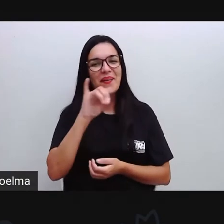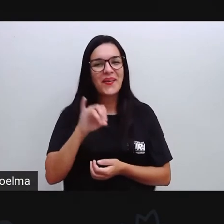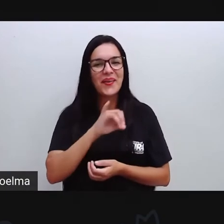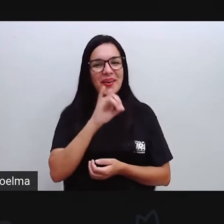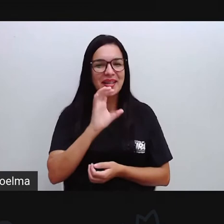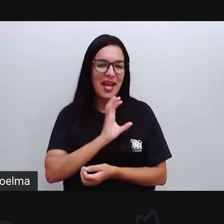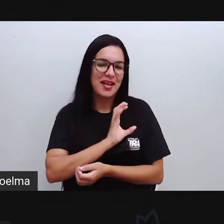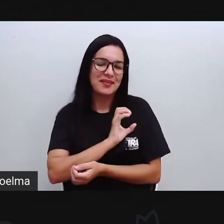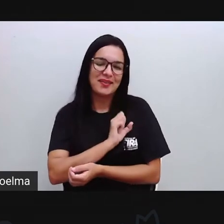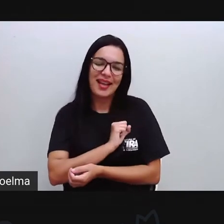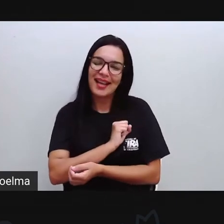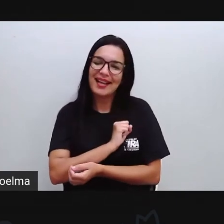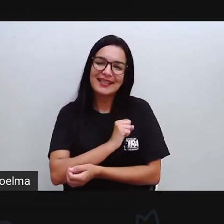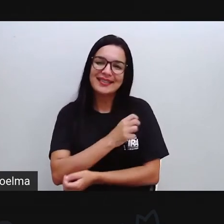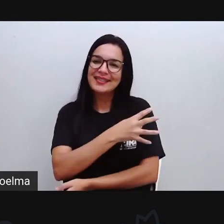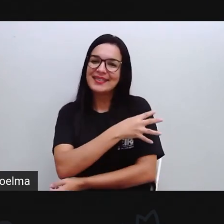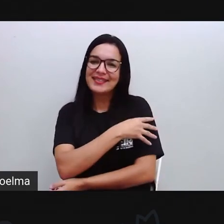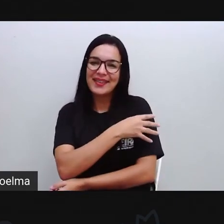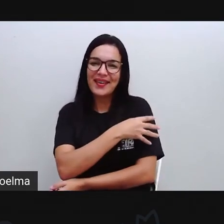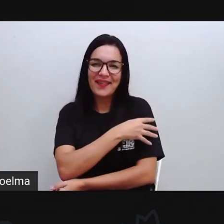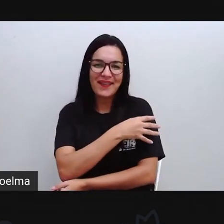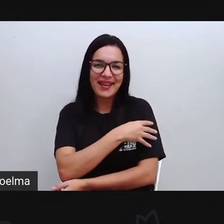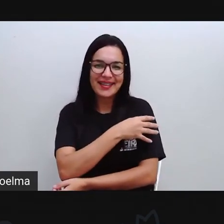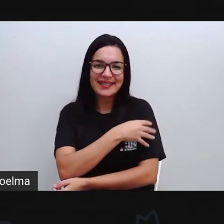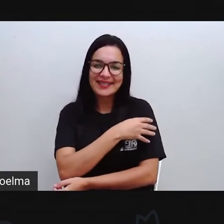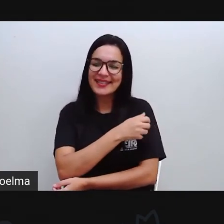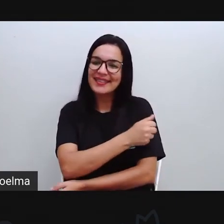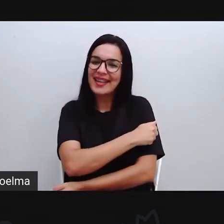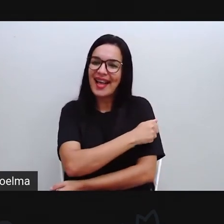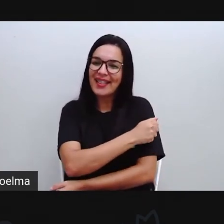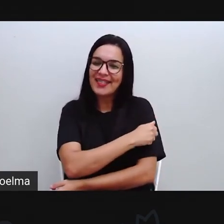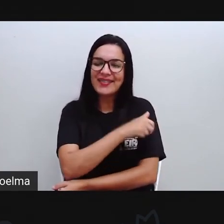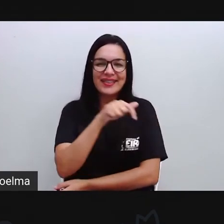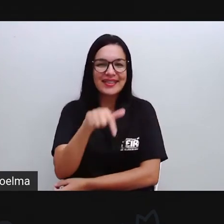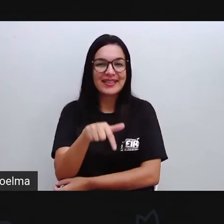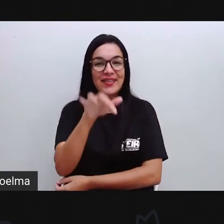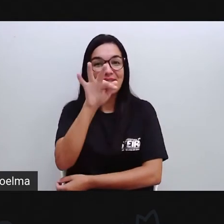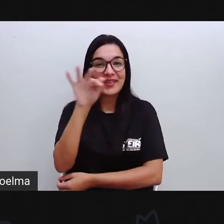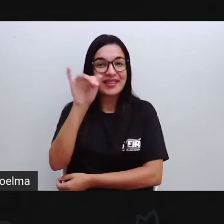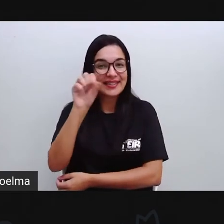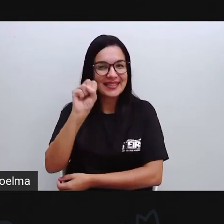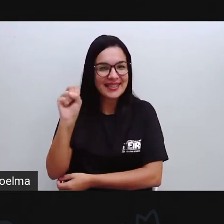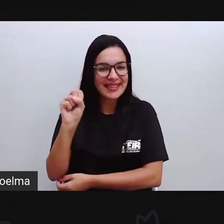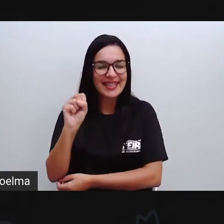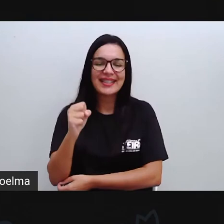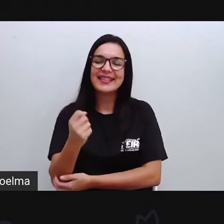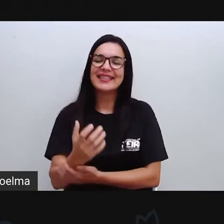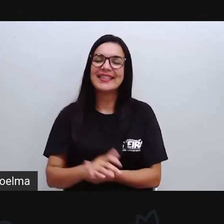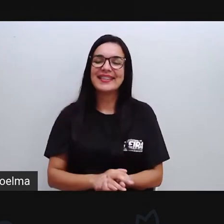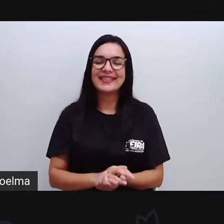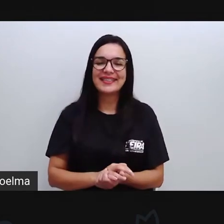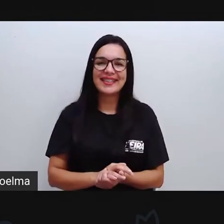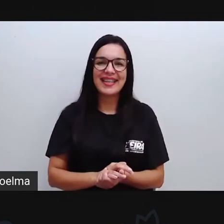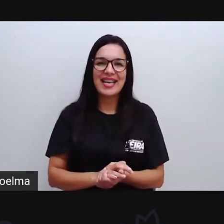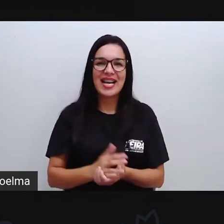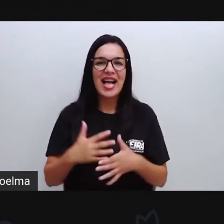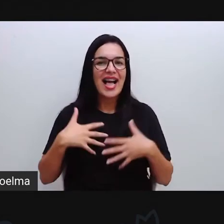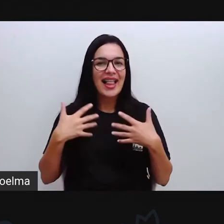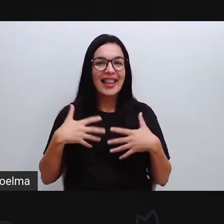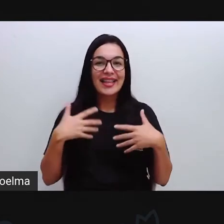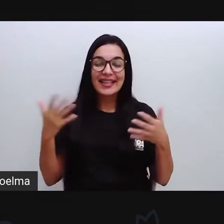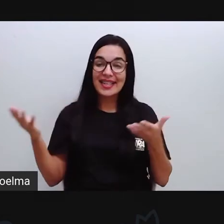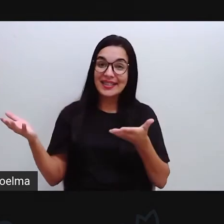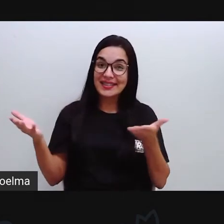Olá, meus amores, meus queridos e amados alunos da cidade de Feira de Santana, nossos quartos anos. É com